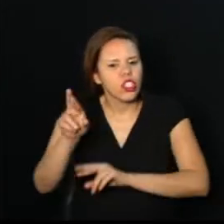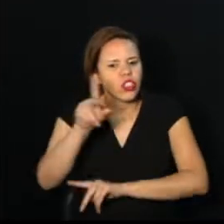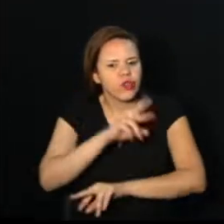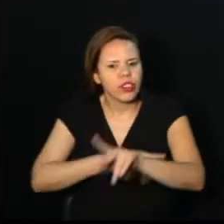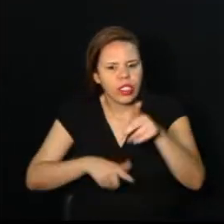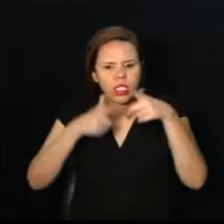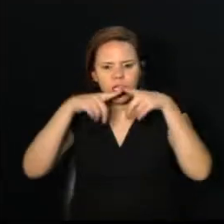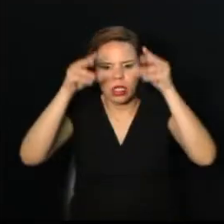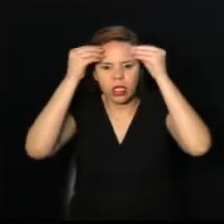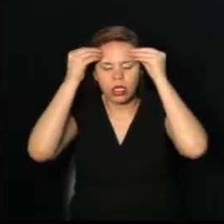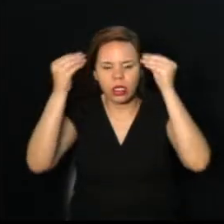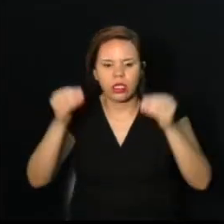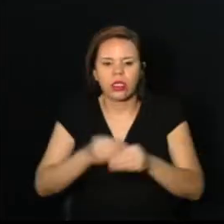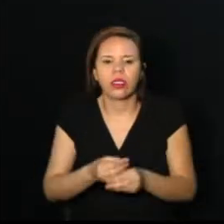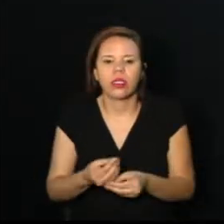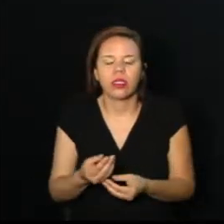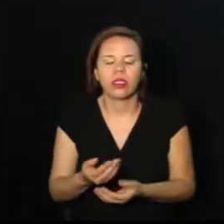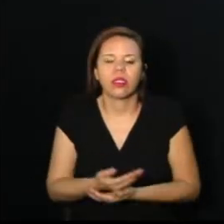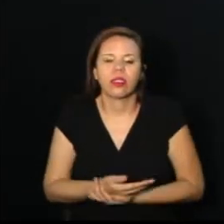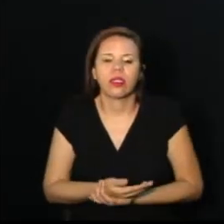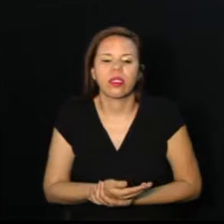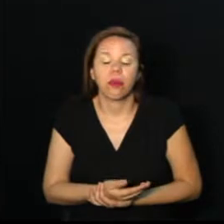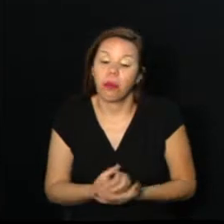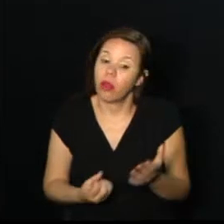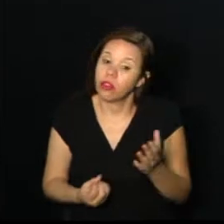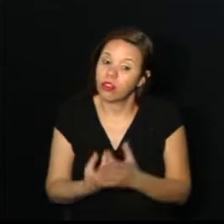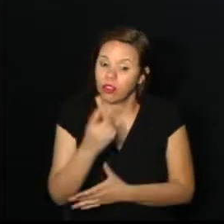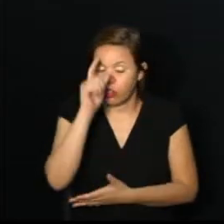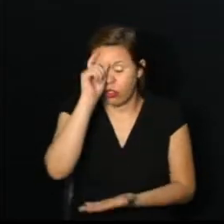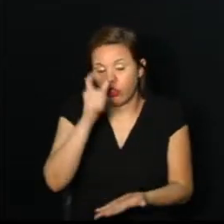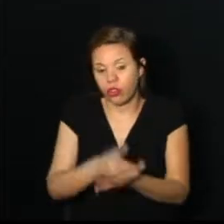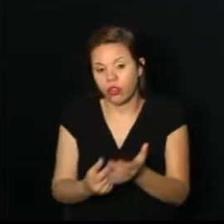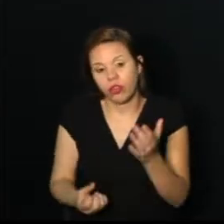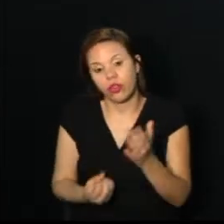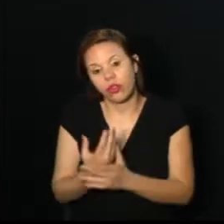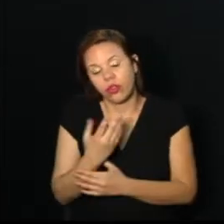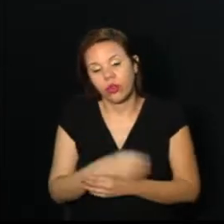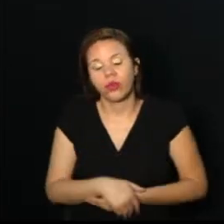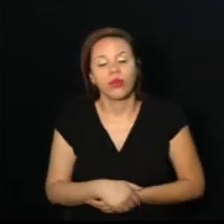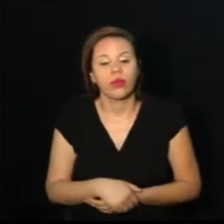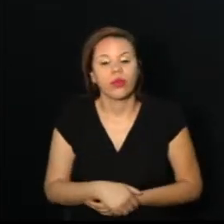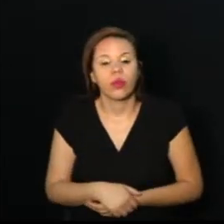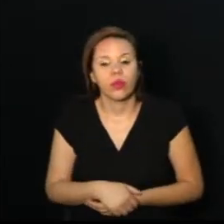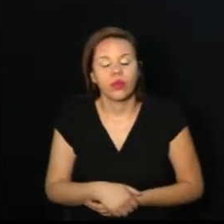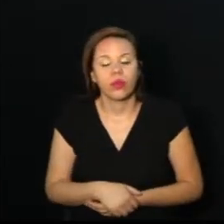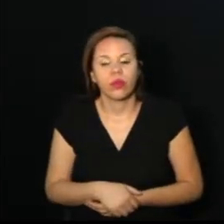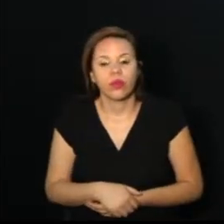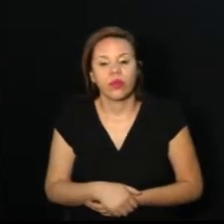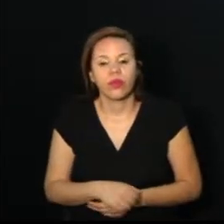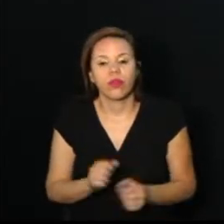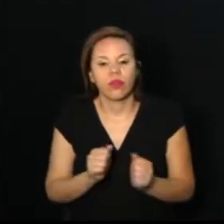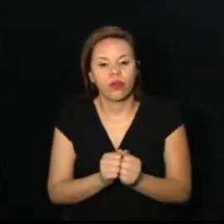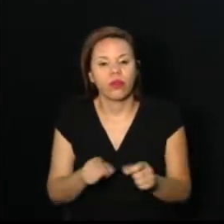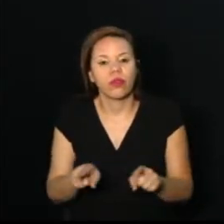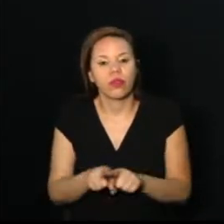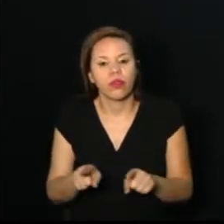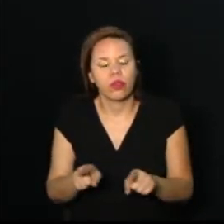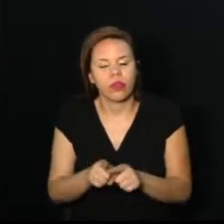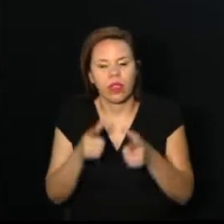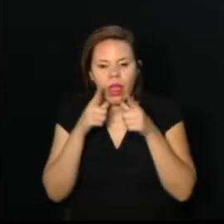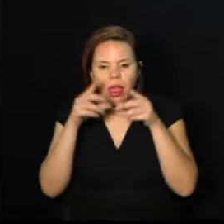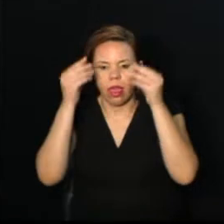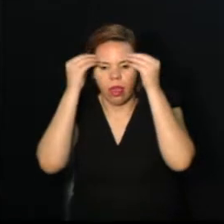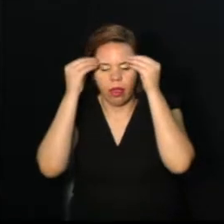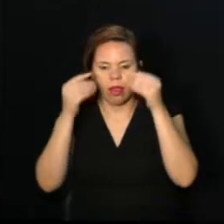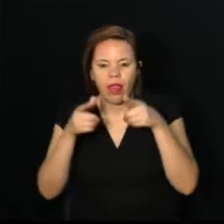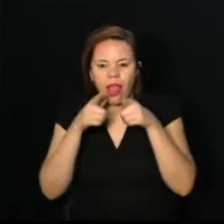dislexia pode vir, não quer dizer que venha, mas pode vir acompanhada de distúrbios de